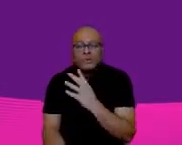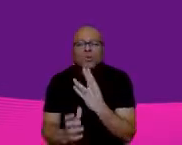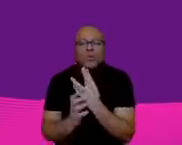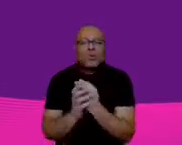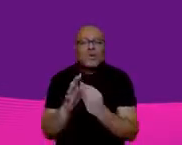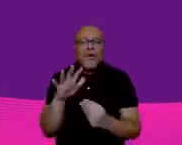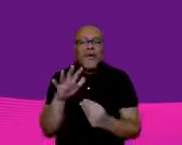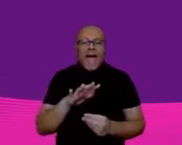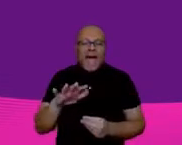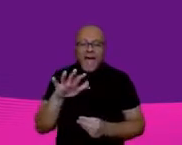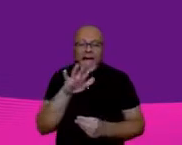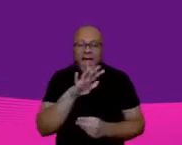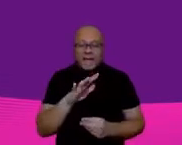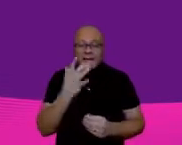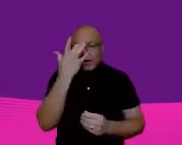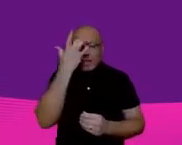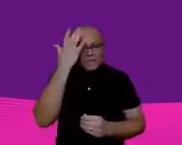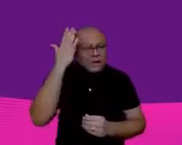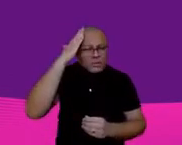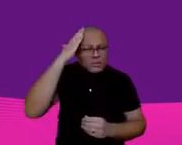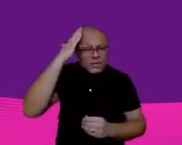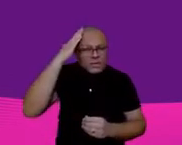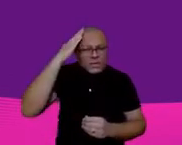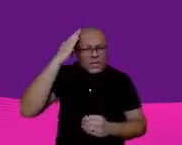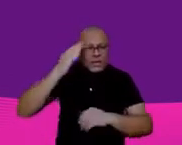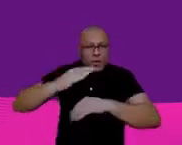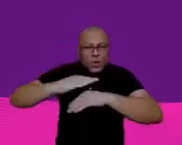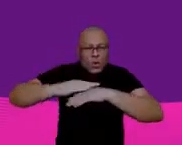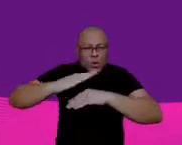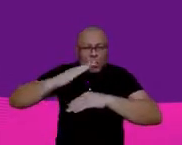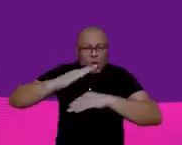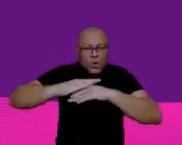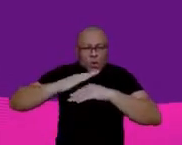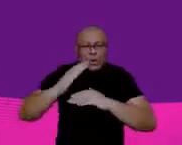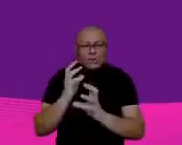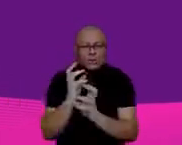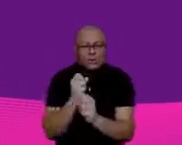mais facilidade do que fazer o cálculo da